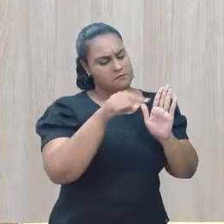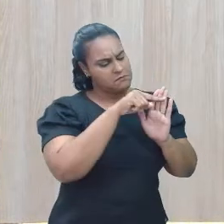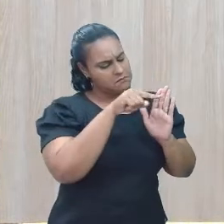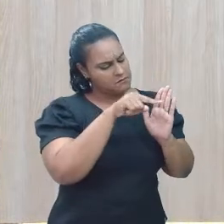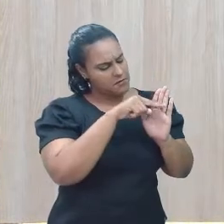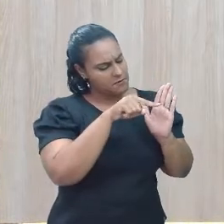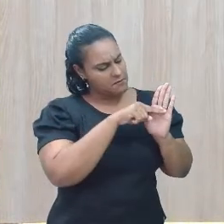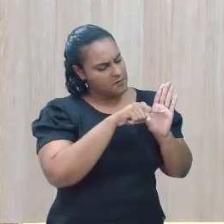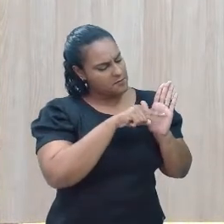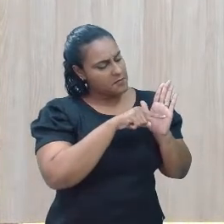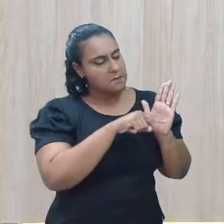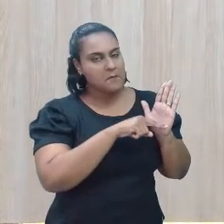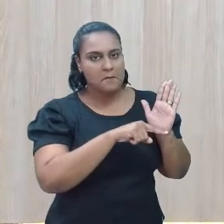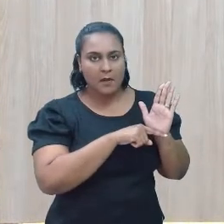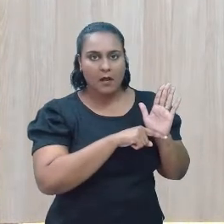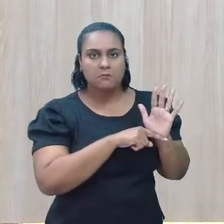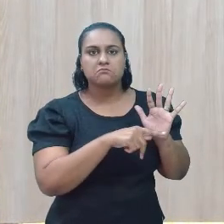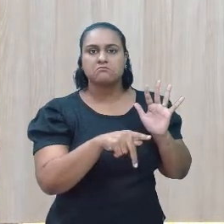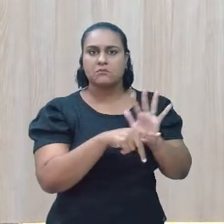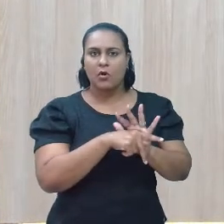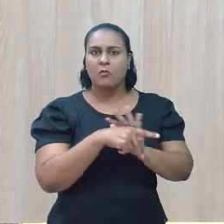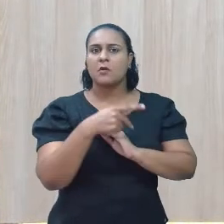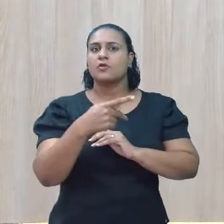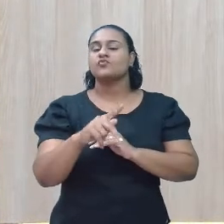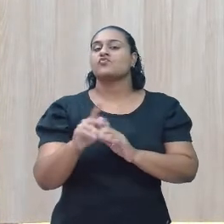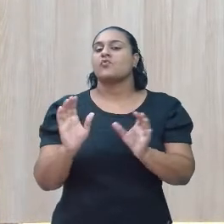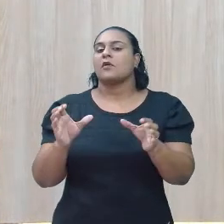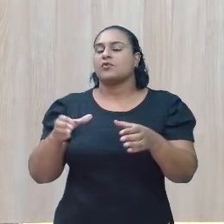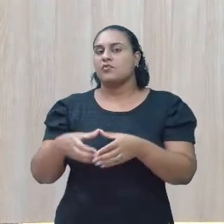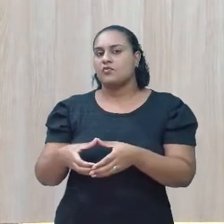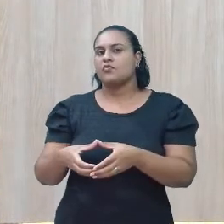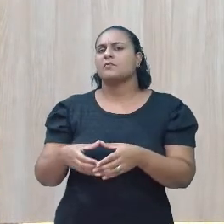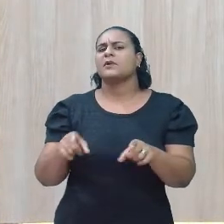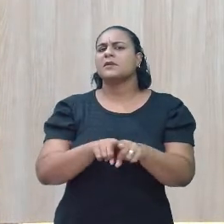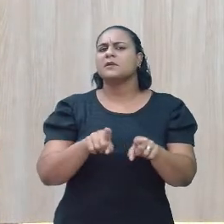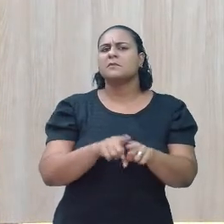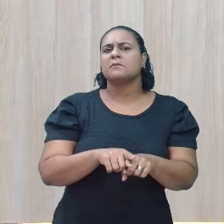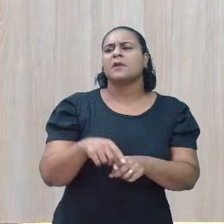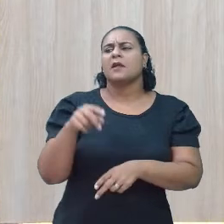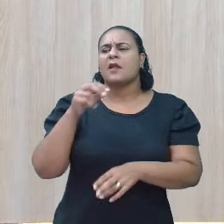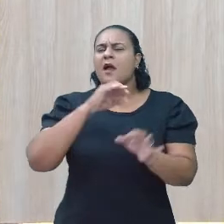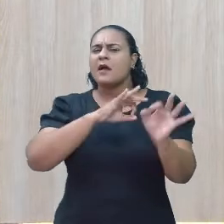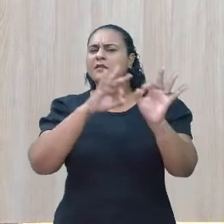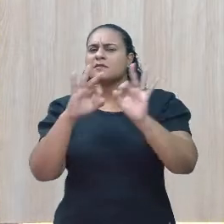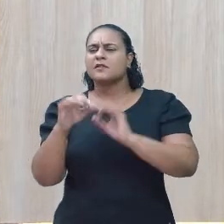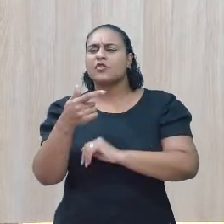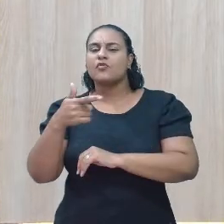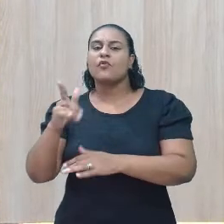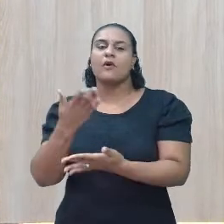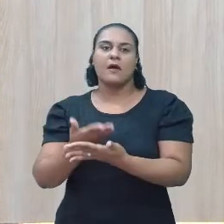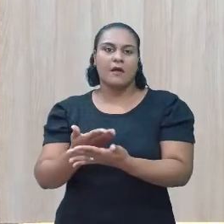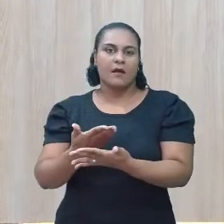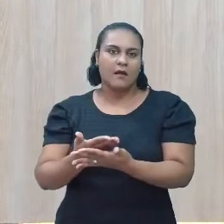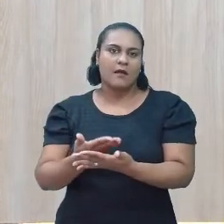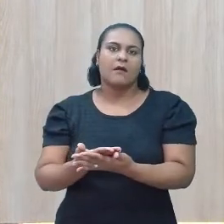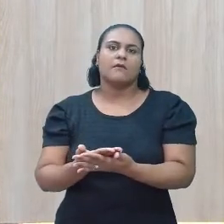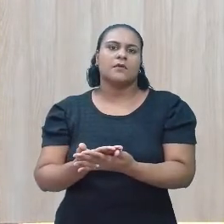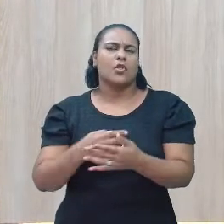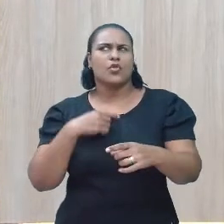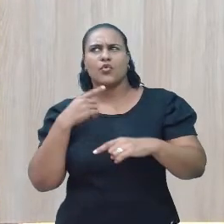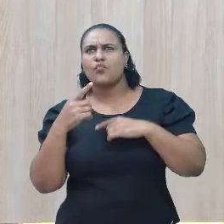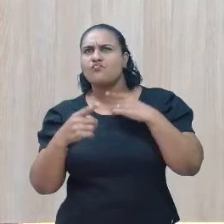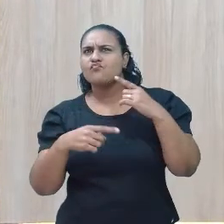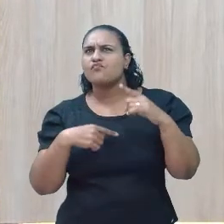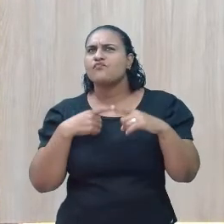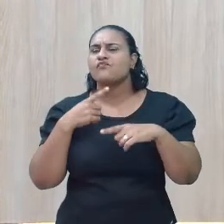lá a playlist da tua turma, dá uma navegada também em outras playlists, olha as aulas que estão lá, tá certo? E qualquer dúvida que